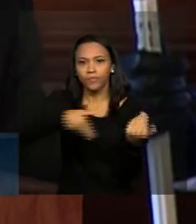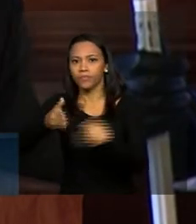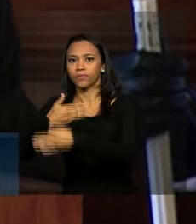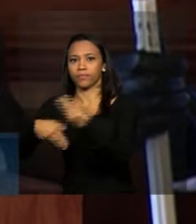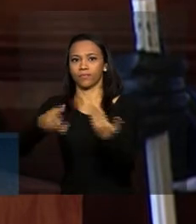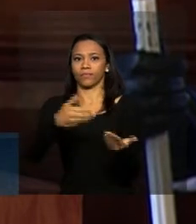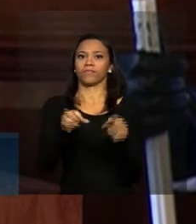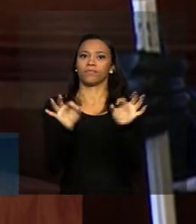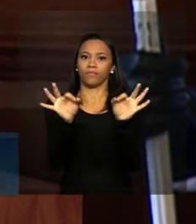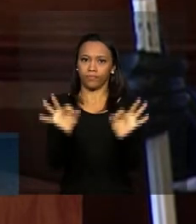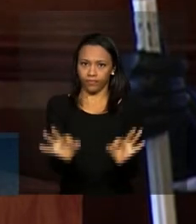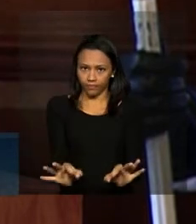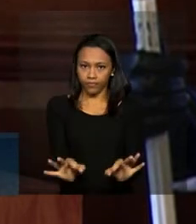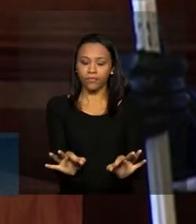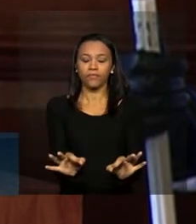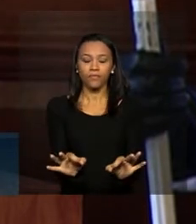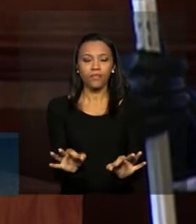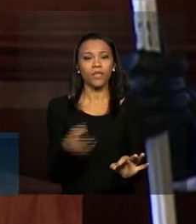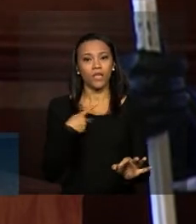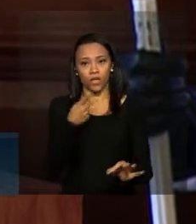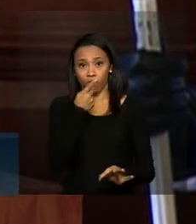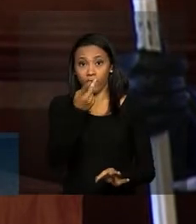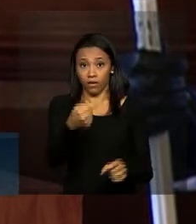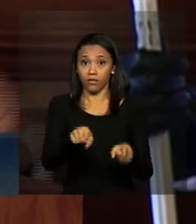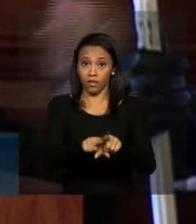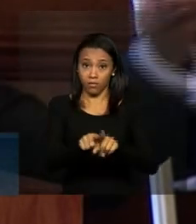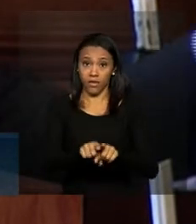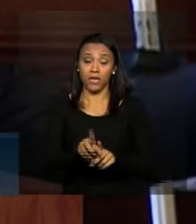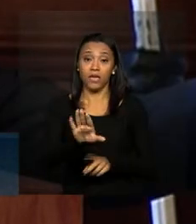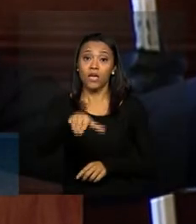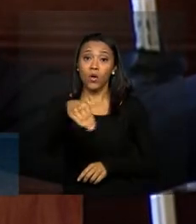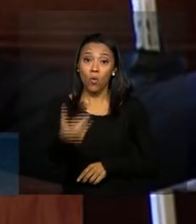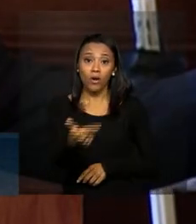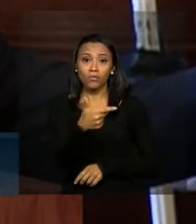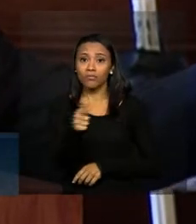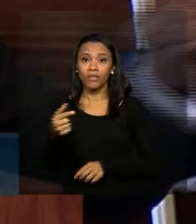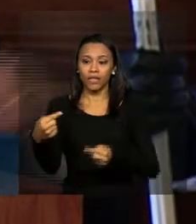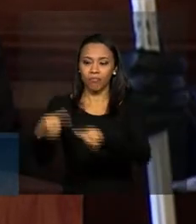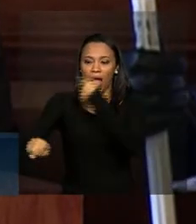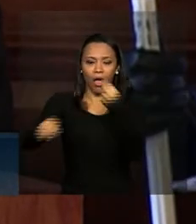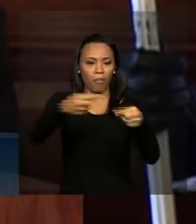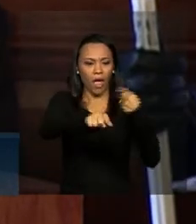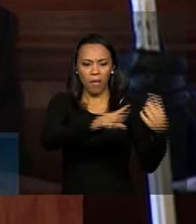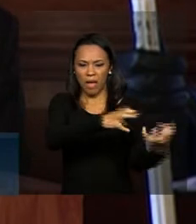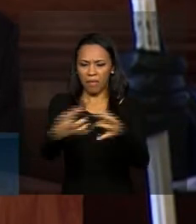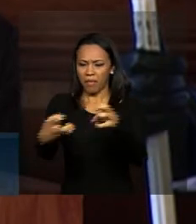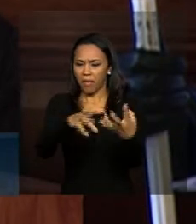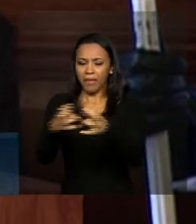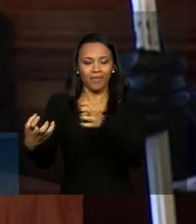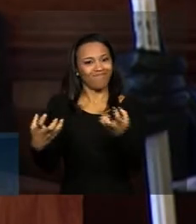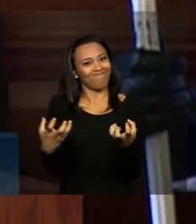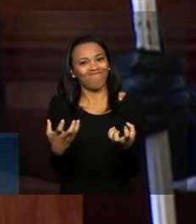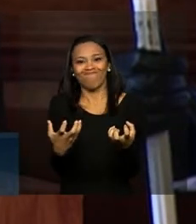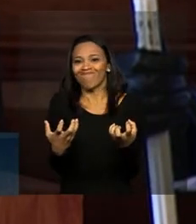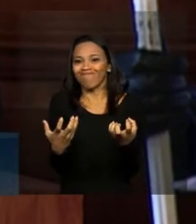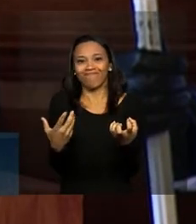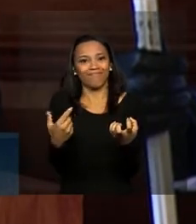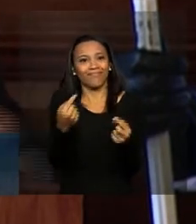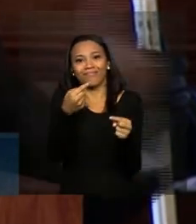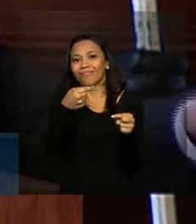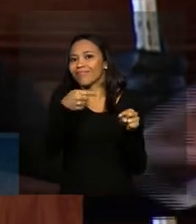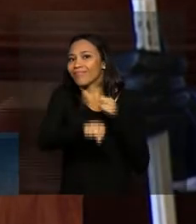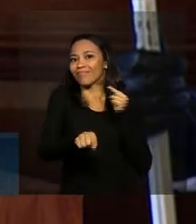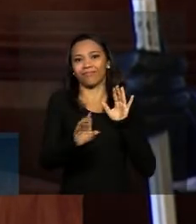e correto. Aliás, com muita frequência, eu também tenho dito, quando há desarmonia, o que está havendo é uma inconstitucionalidade, porque